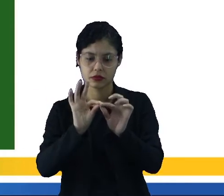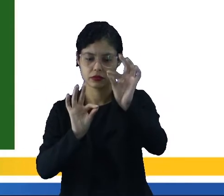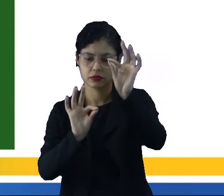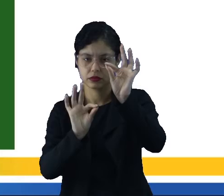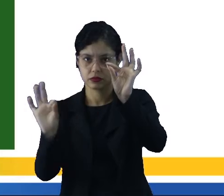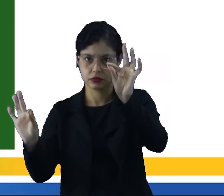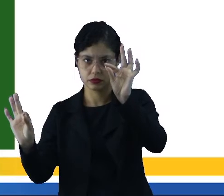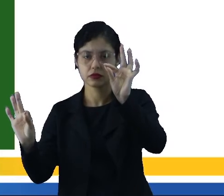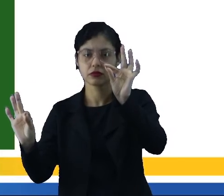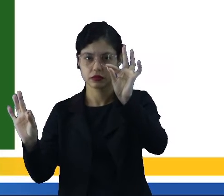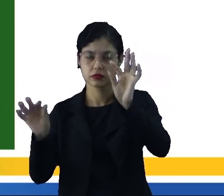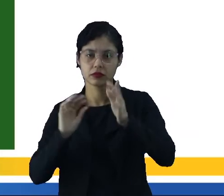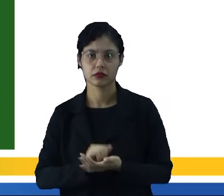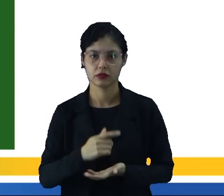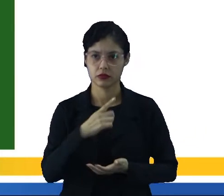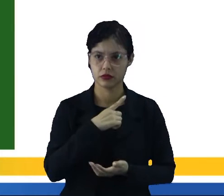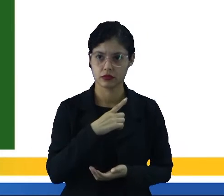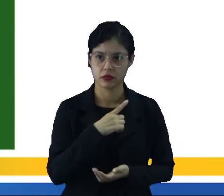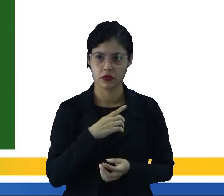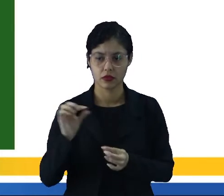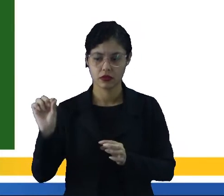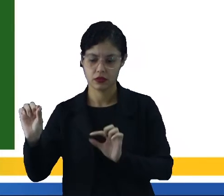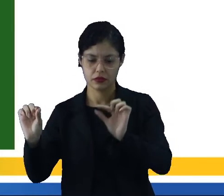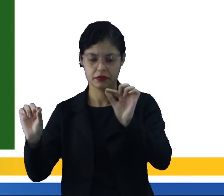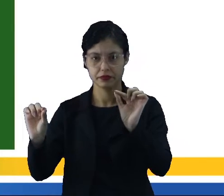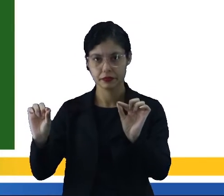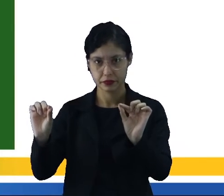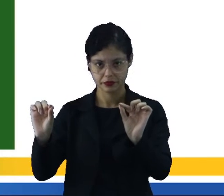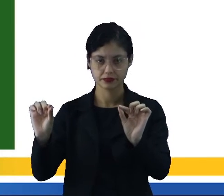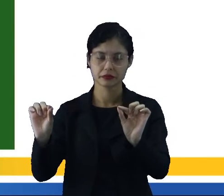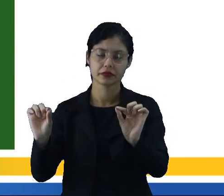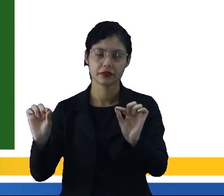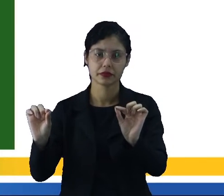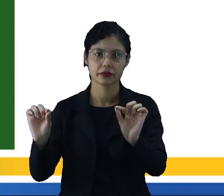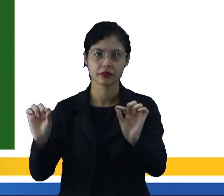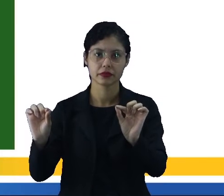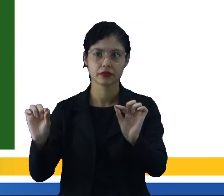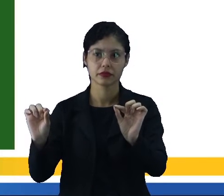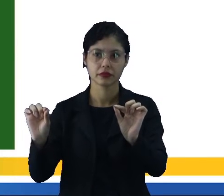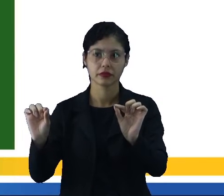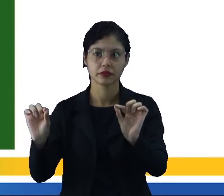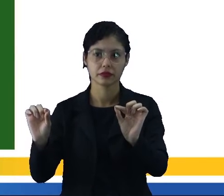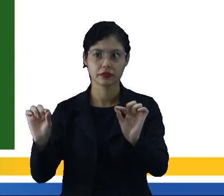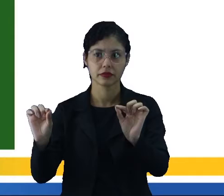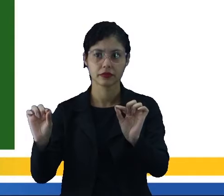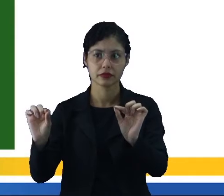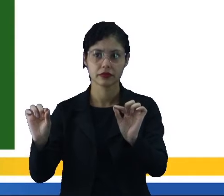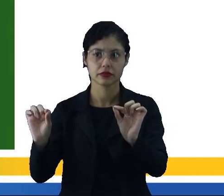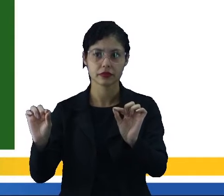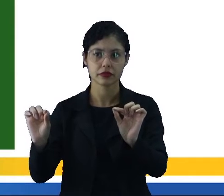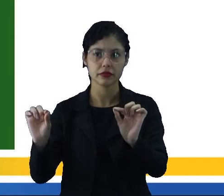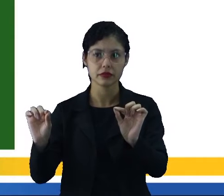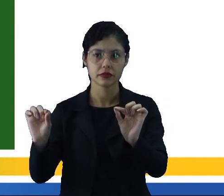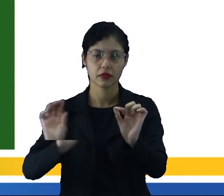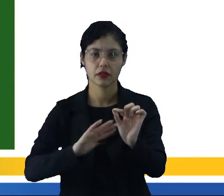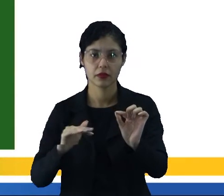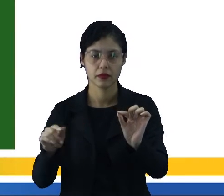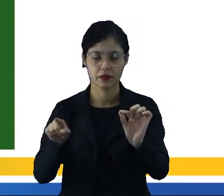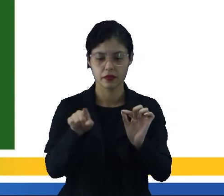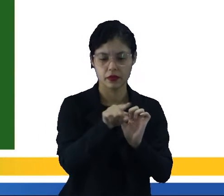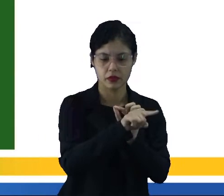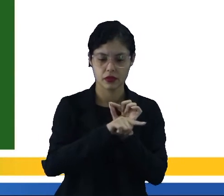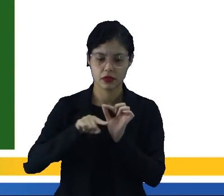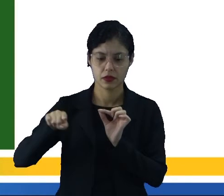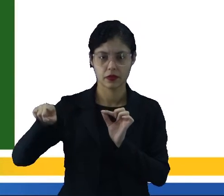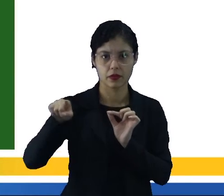a distância que eu tenho da extremidade desse desse círculo aqui ó quando você faz a